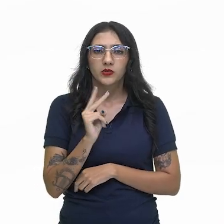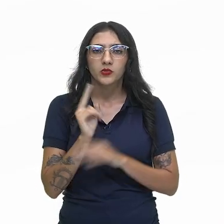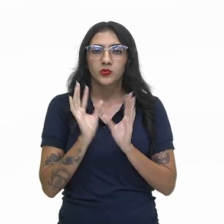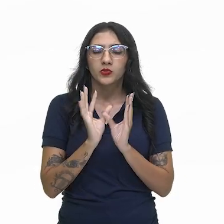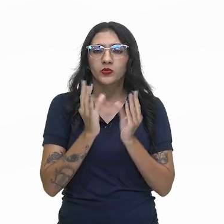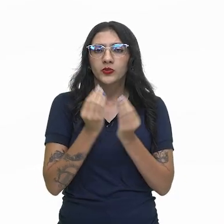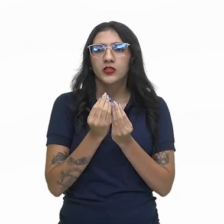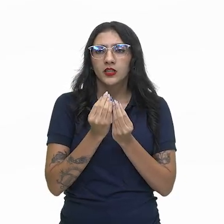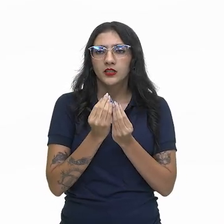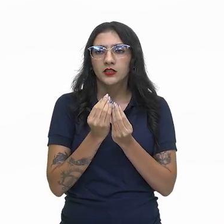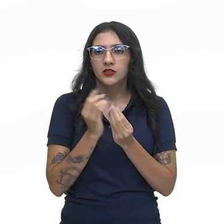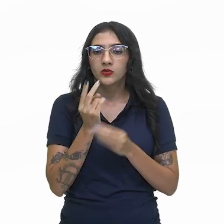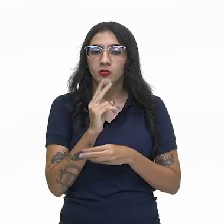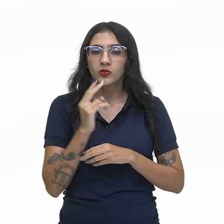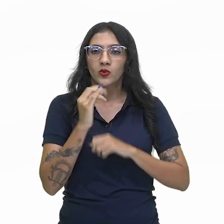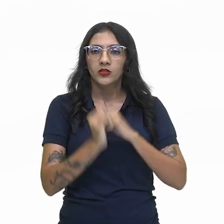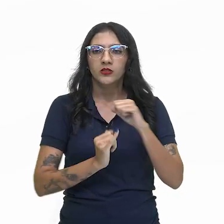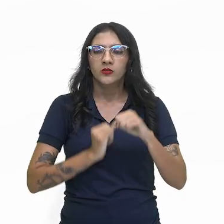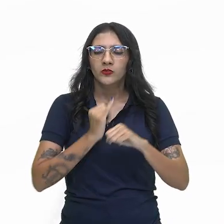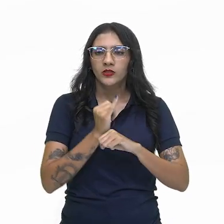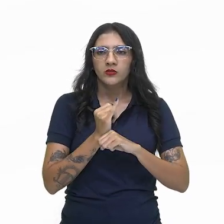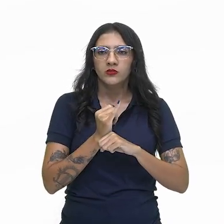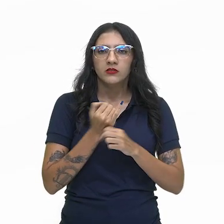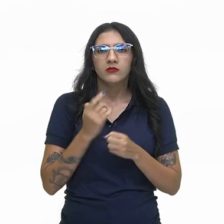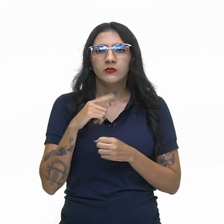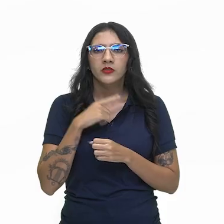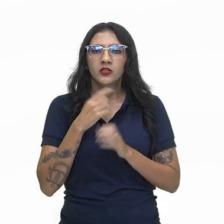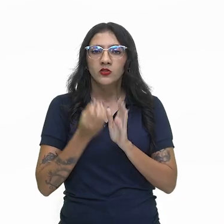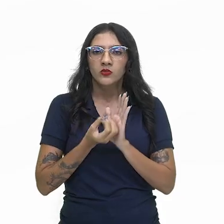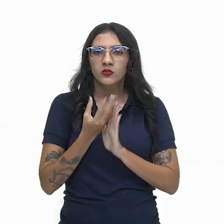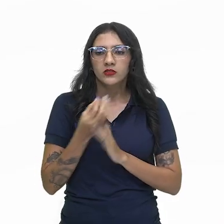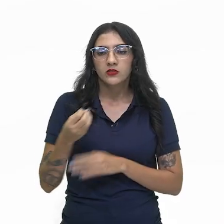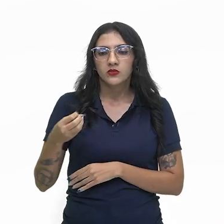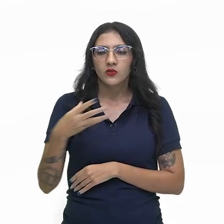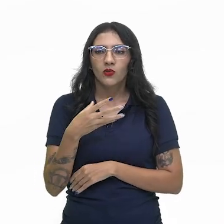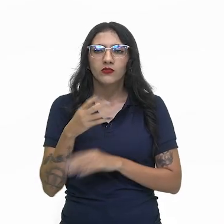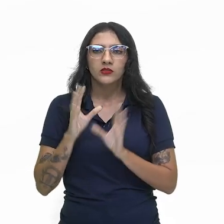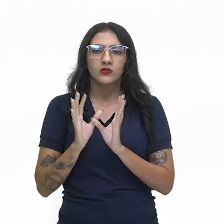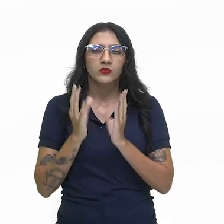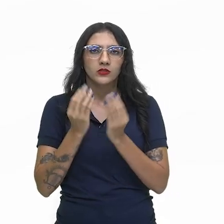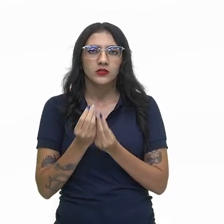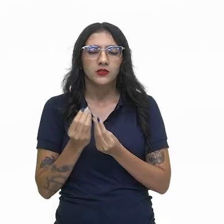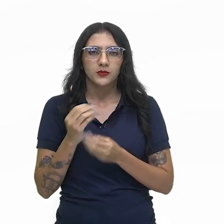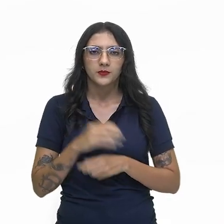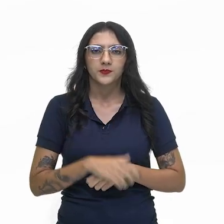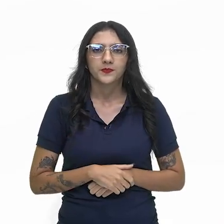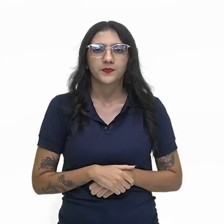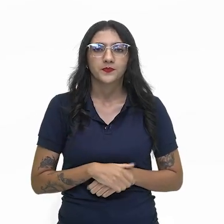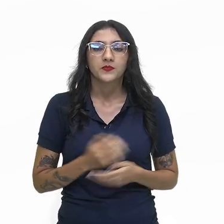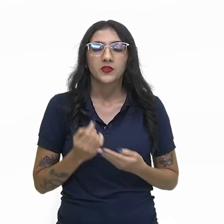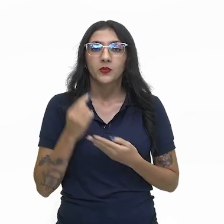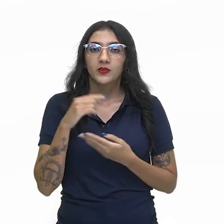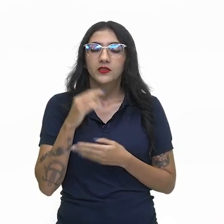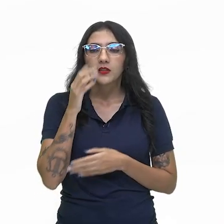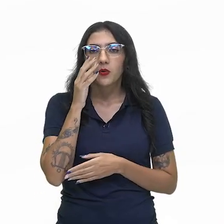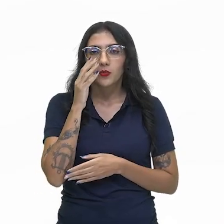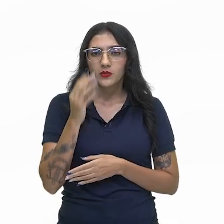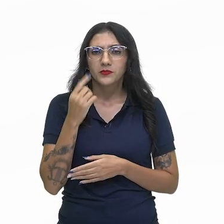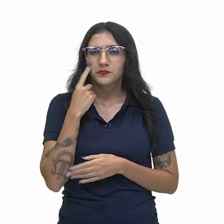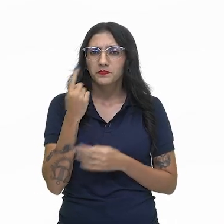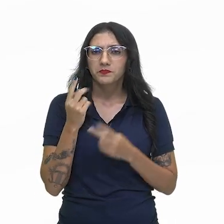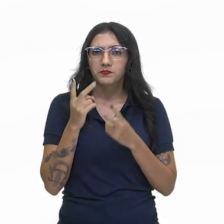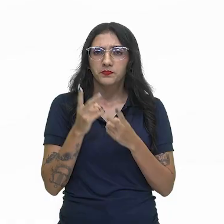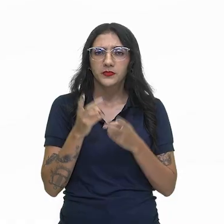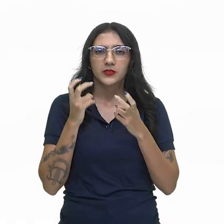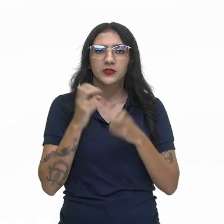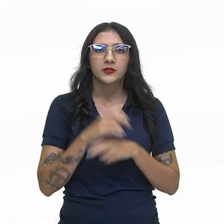esses íons? Eles vão formar novas substâncias com outros íons. É isso que acontece. Observem ali.